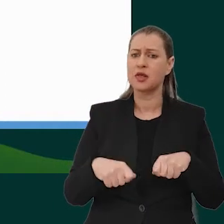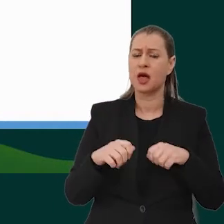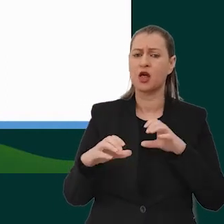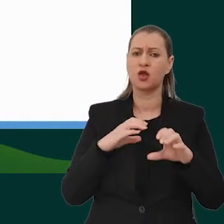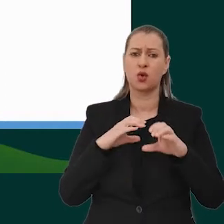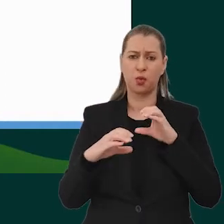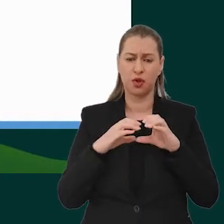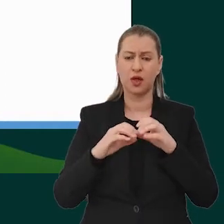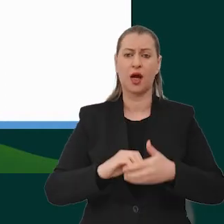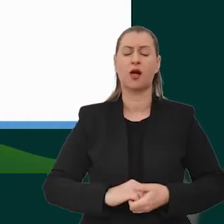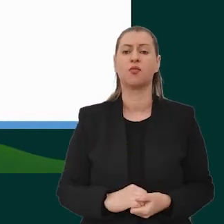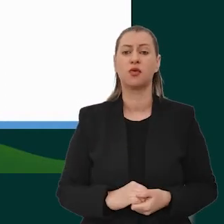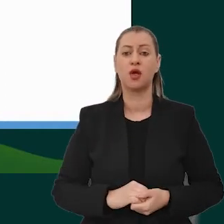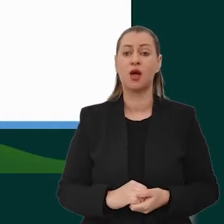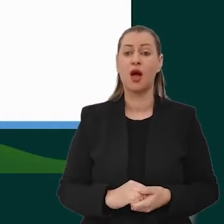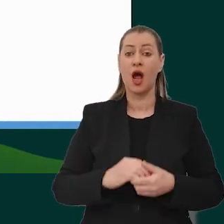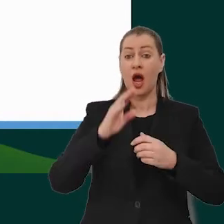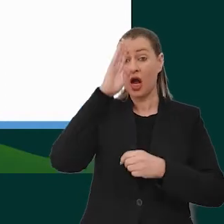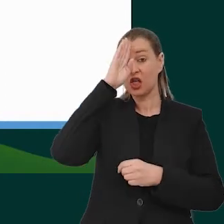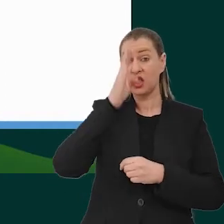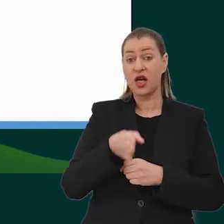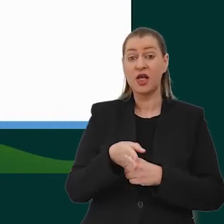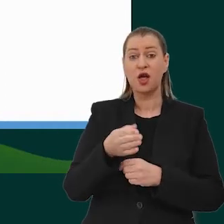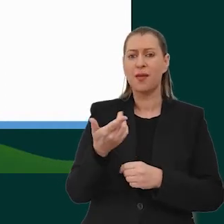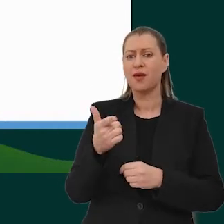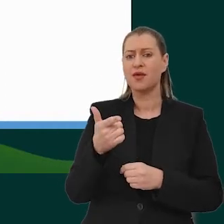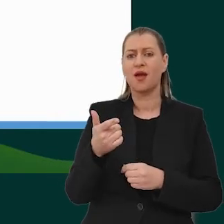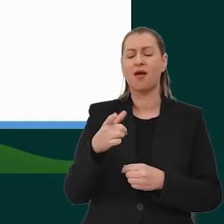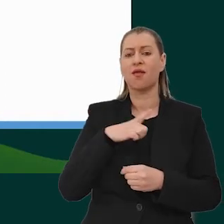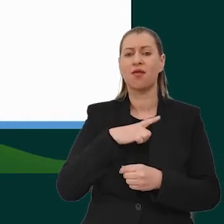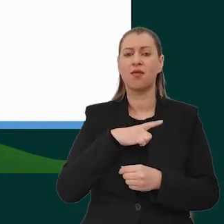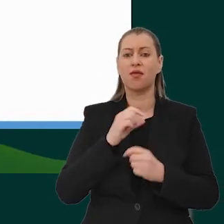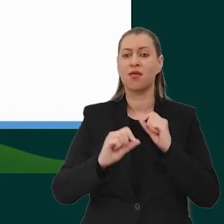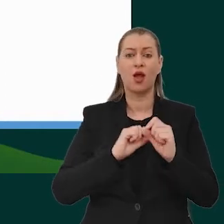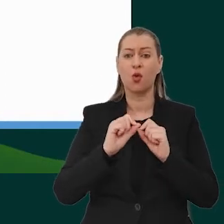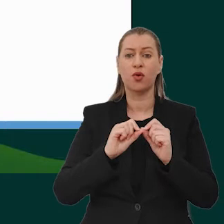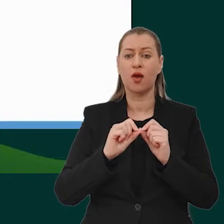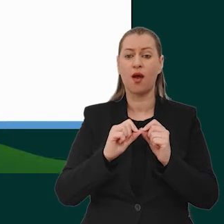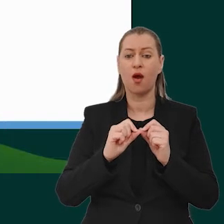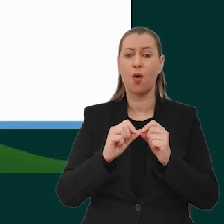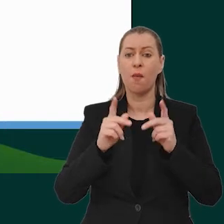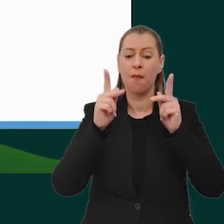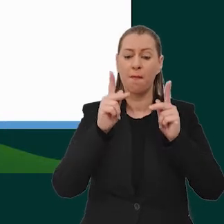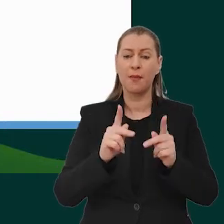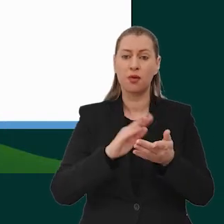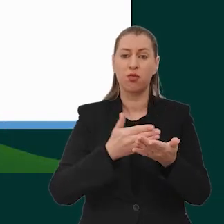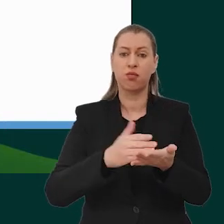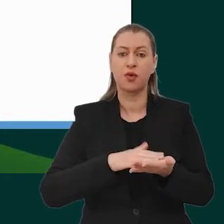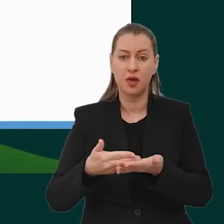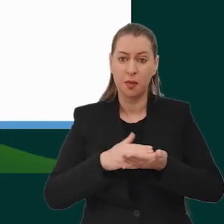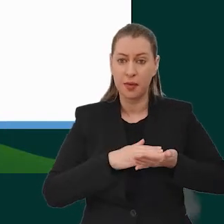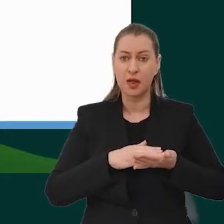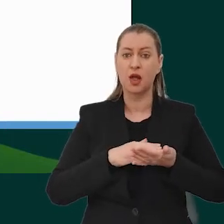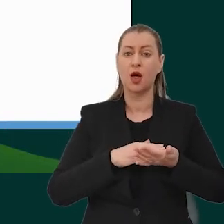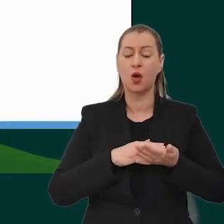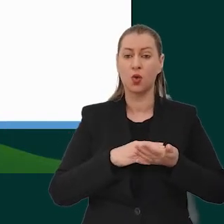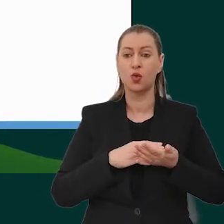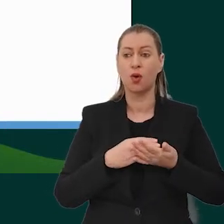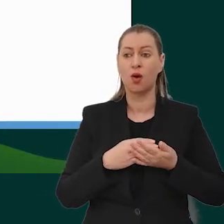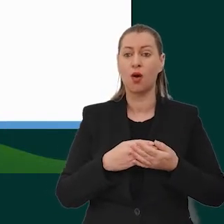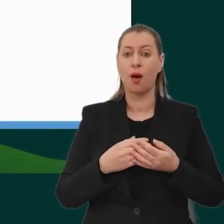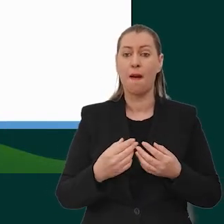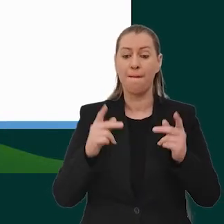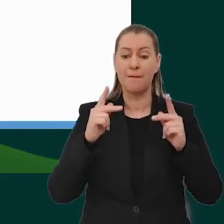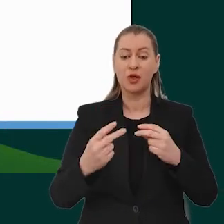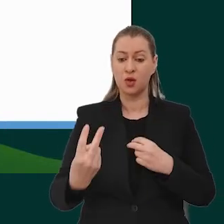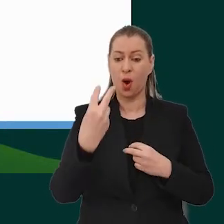comunicarmos diretamente, sem precisar uma interferência intermediária. Não precisa que alguém fique olhando para